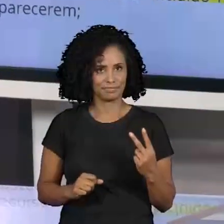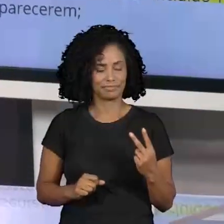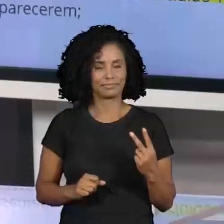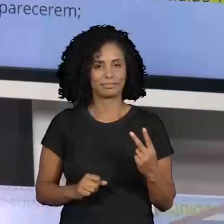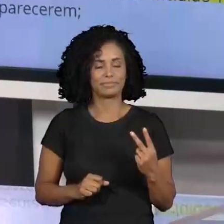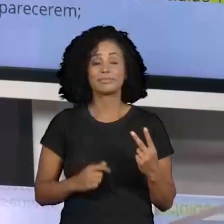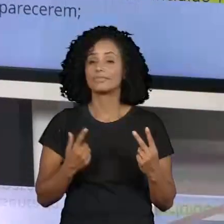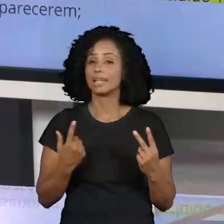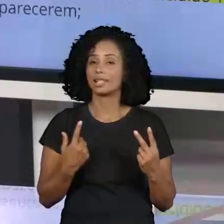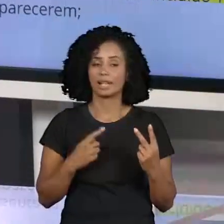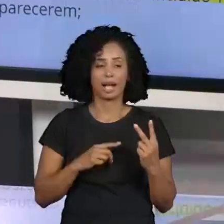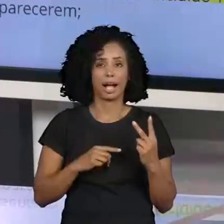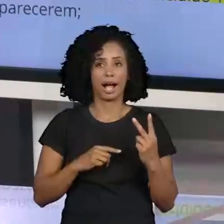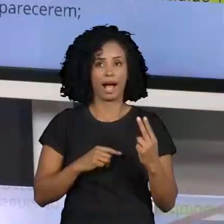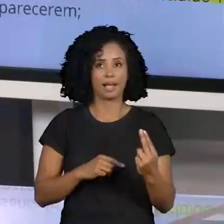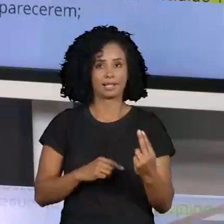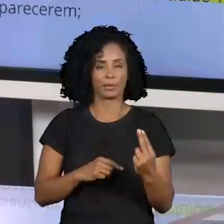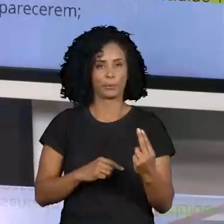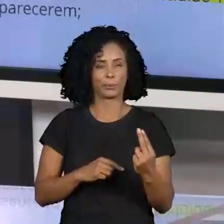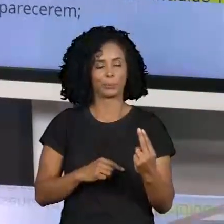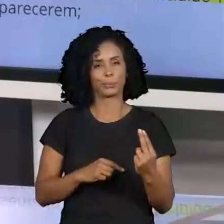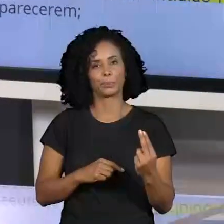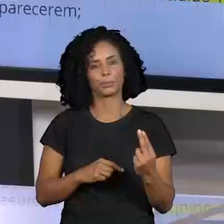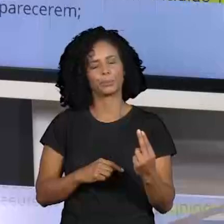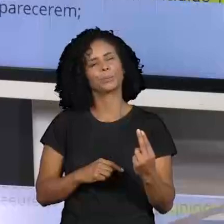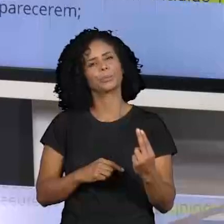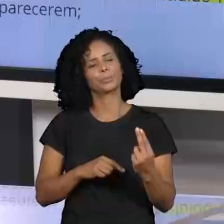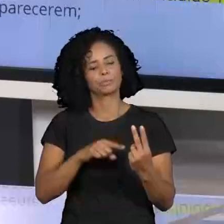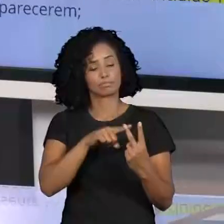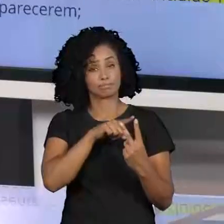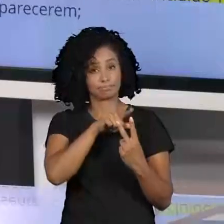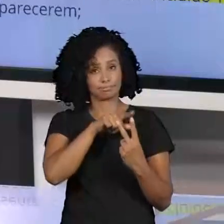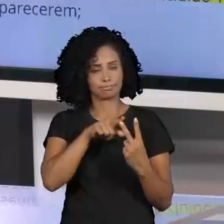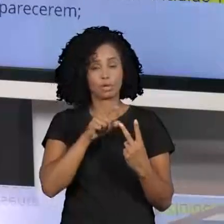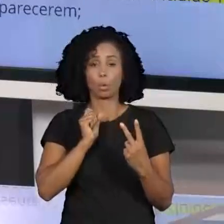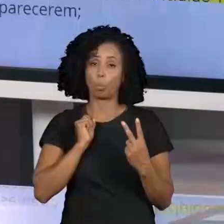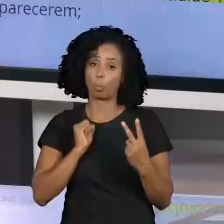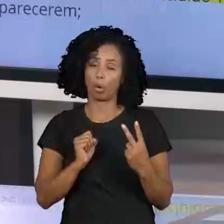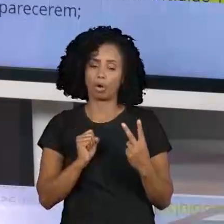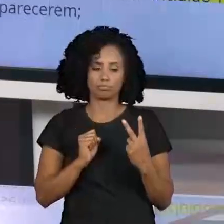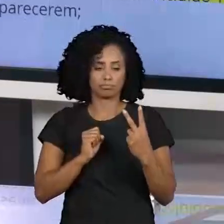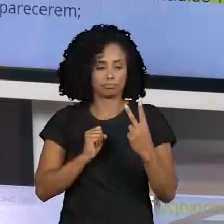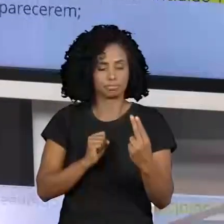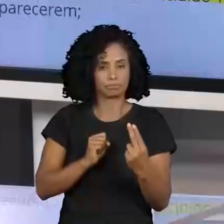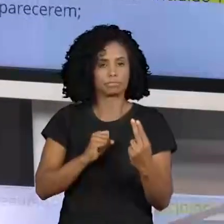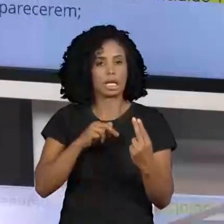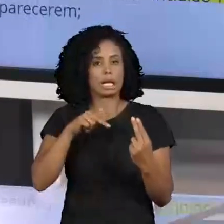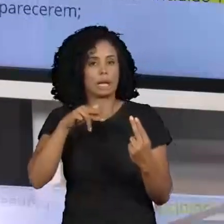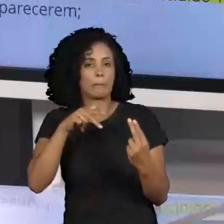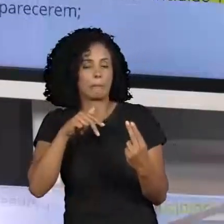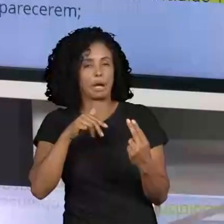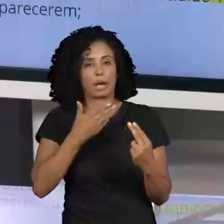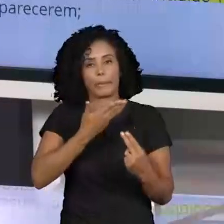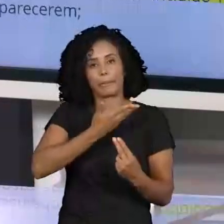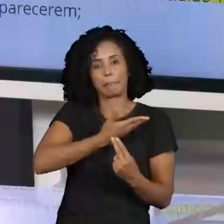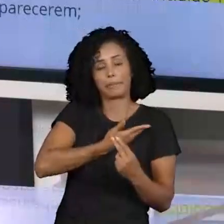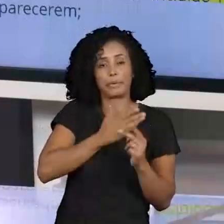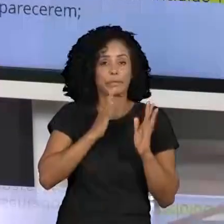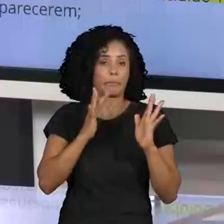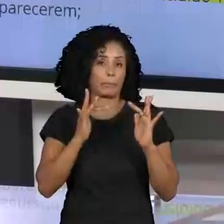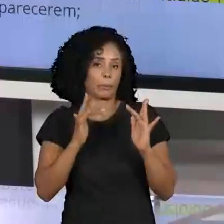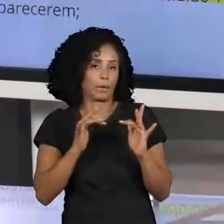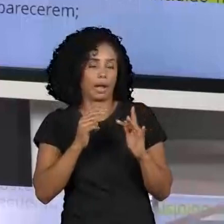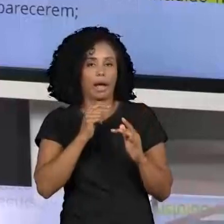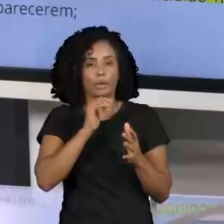um casal. Agora, se eles são um casal, podem ser irmãos, amigos, namorados, aí vocês que vão definir, essa